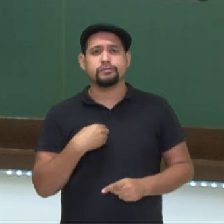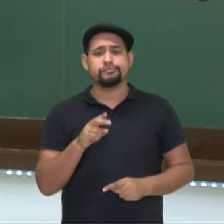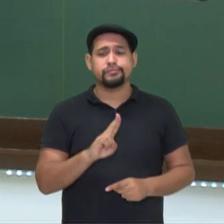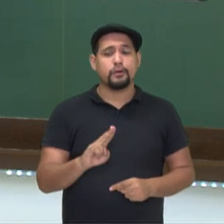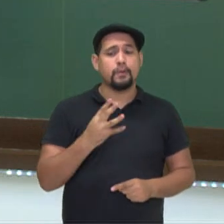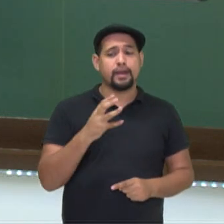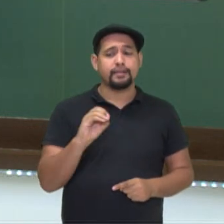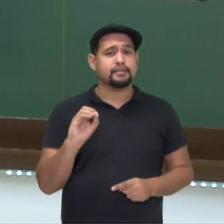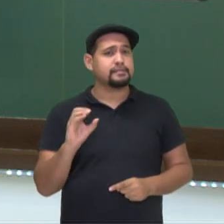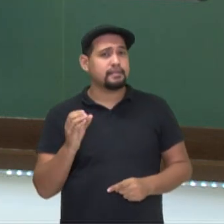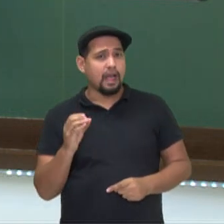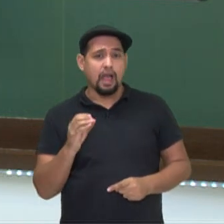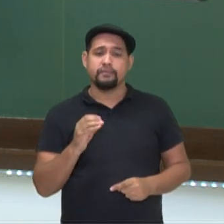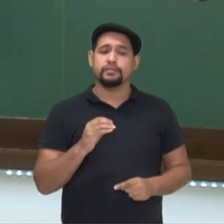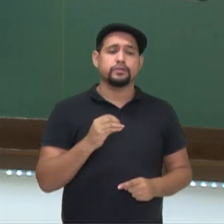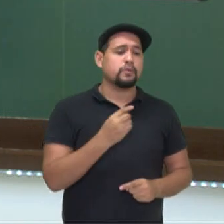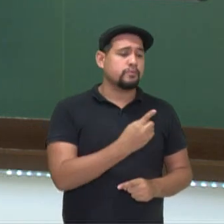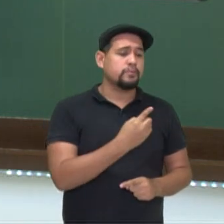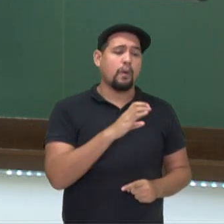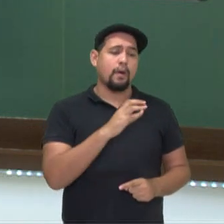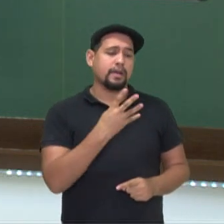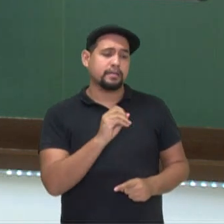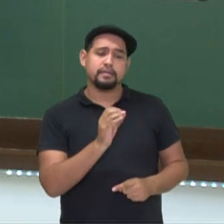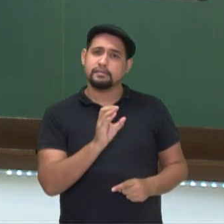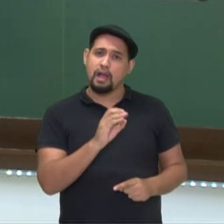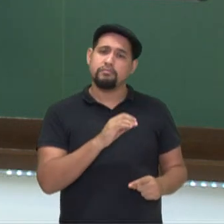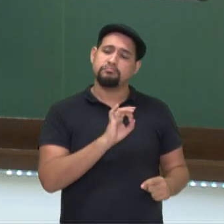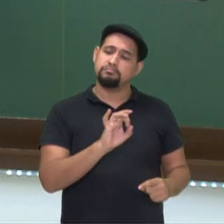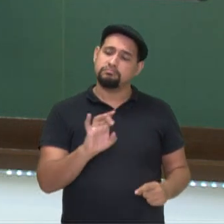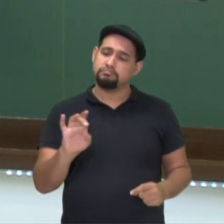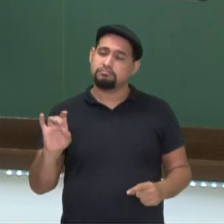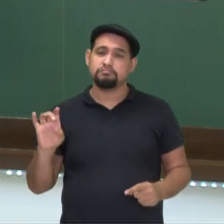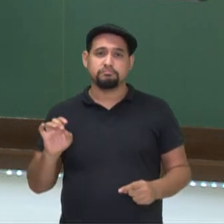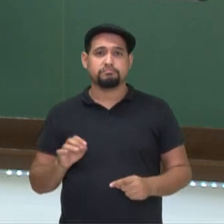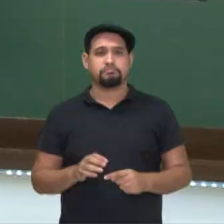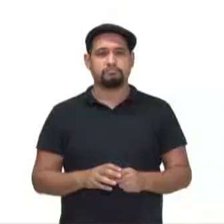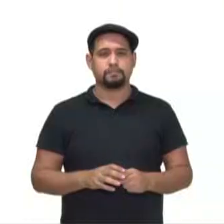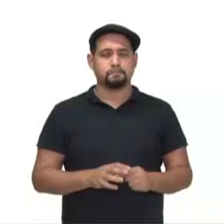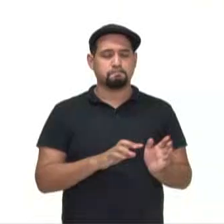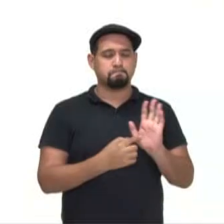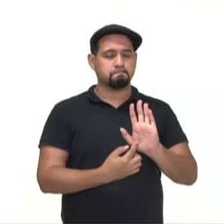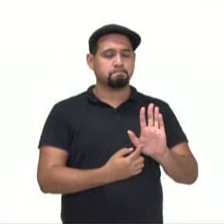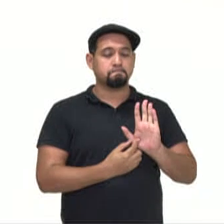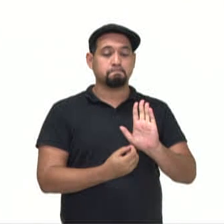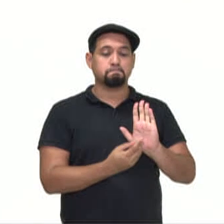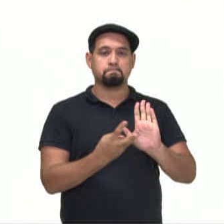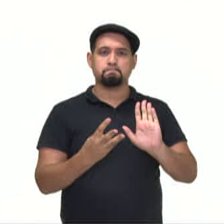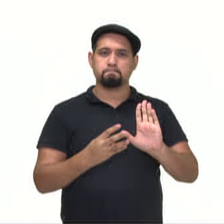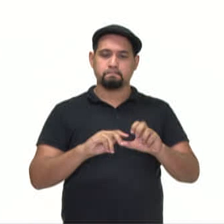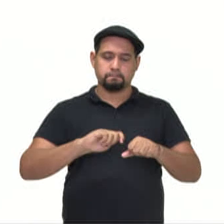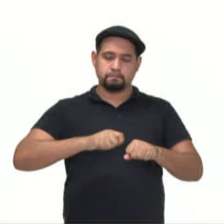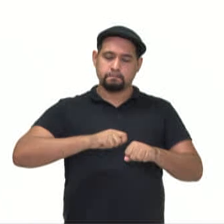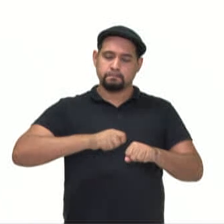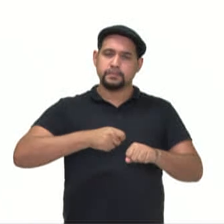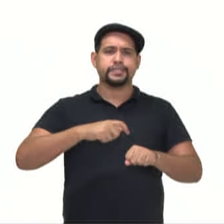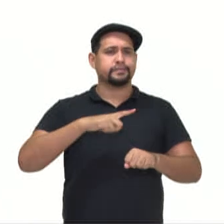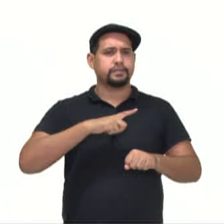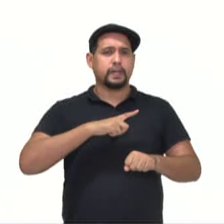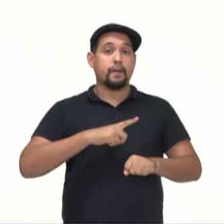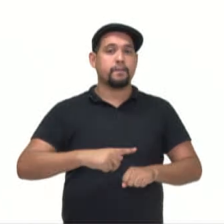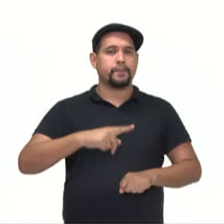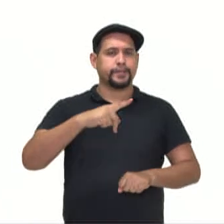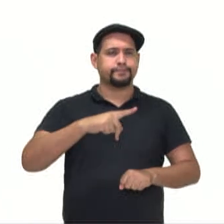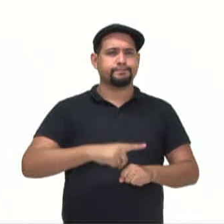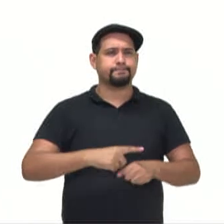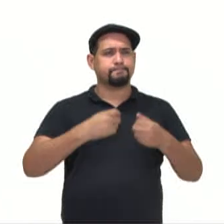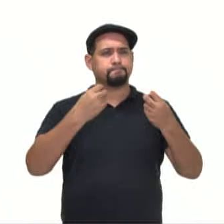para mais uma unidade eu gasto mais 40 centavos e assim por diante. Indicando a quantidade de parafusos produzidos por P,